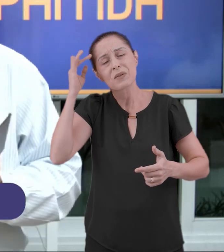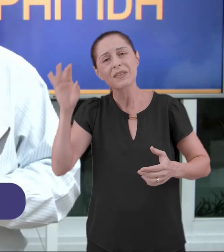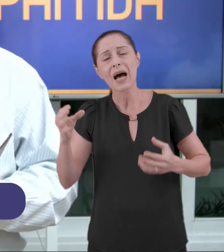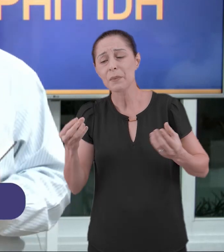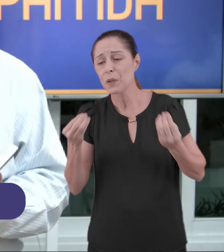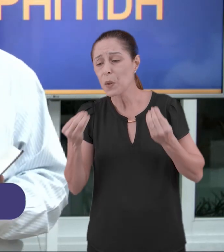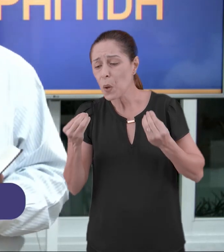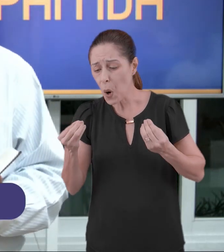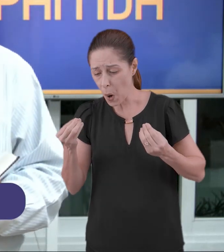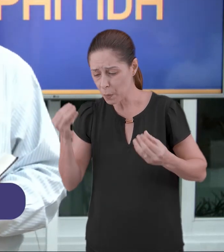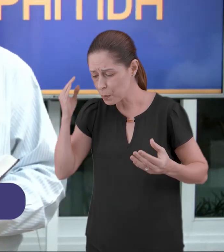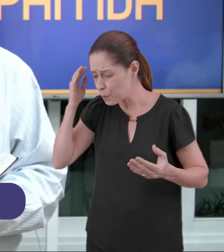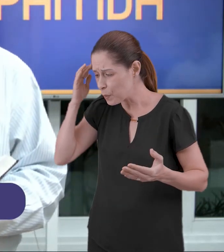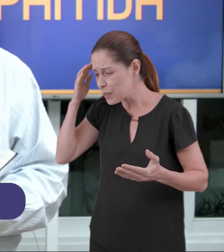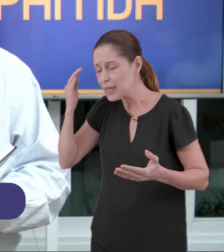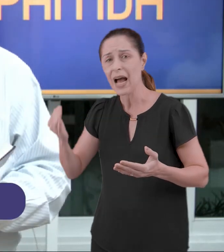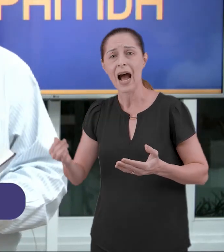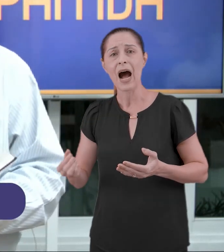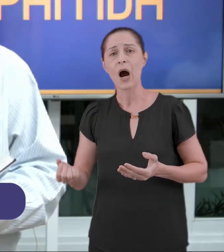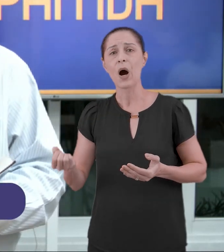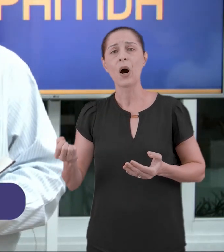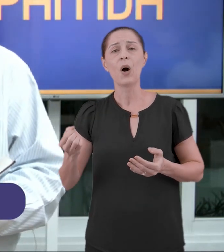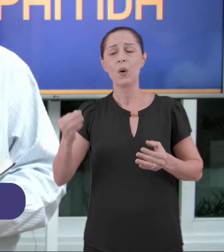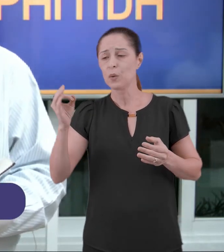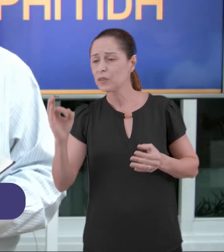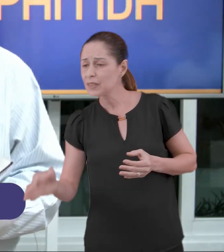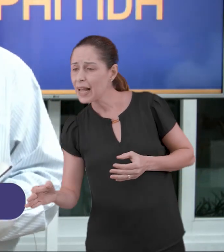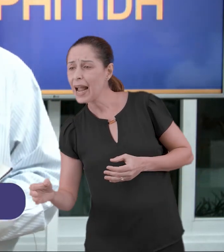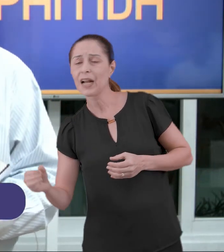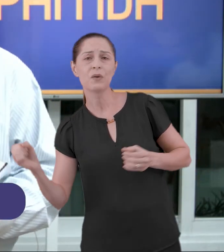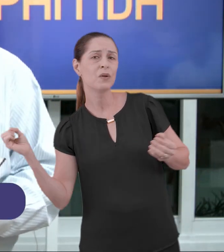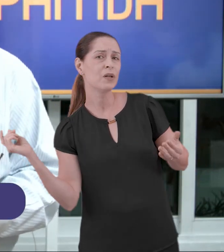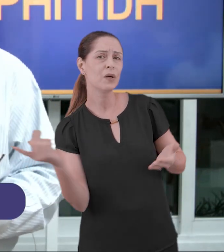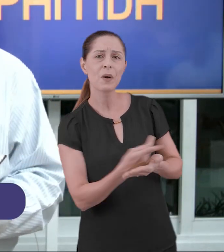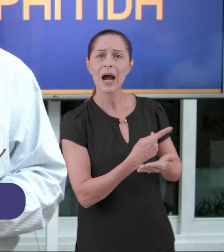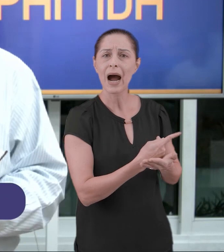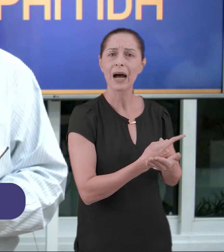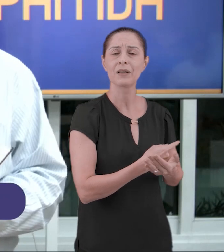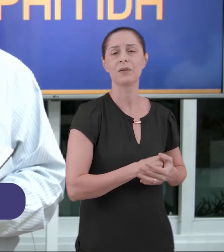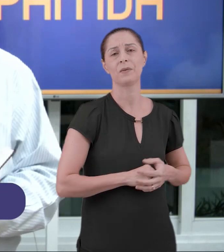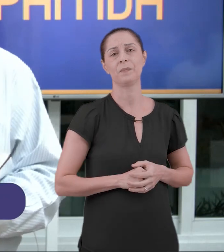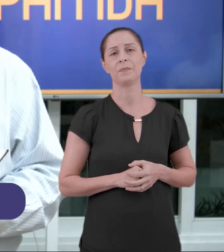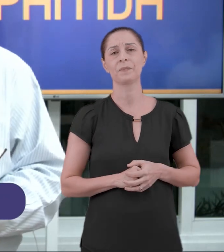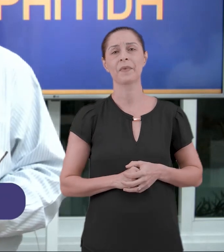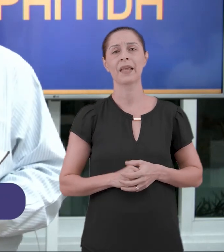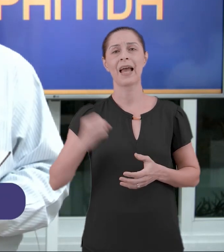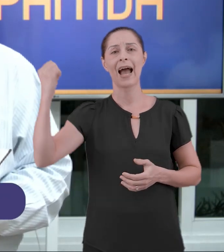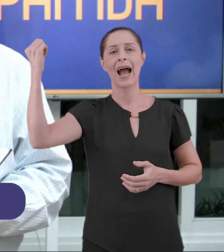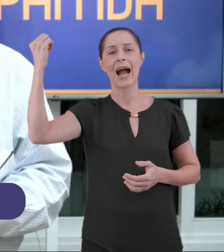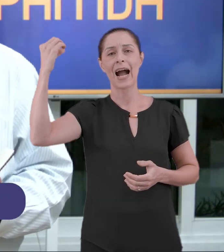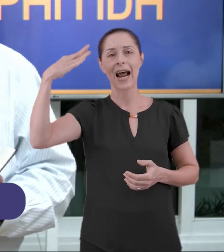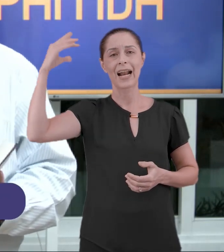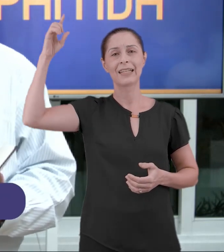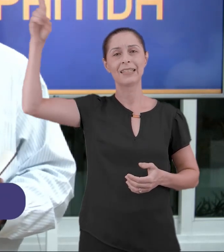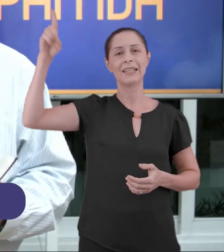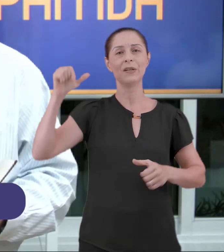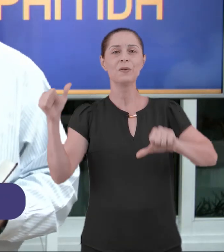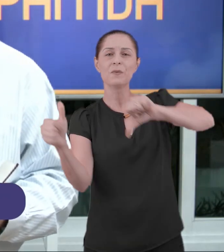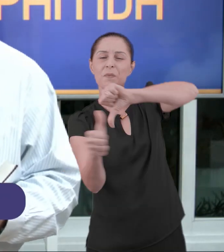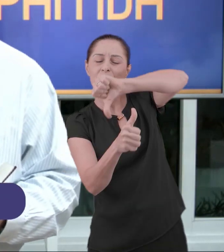de tomar uma decisão. Pelo contrário, a graça de Deus, ela nos regenera. Então,